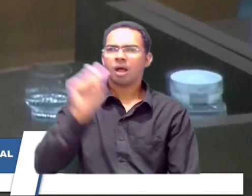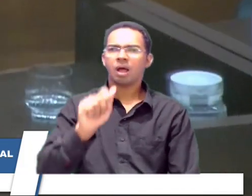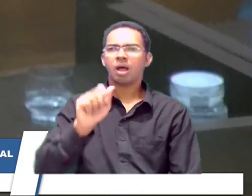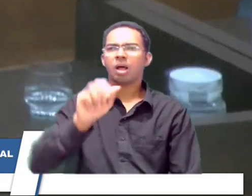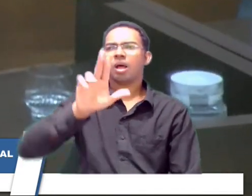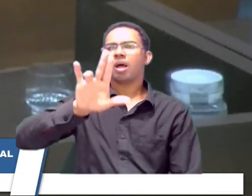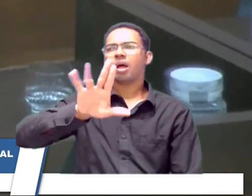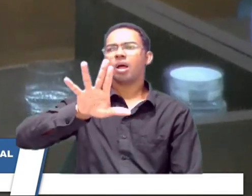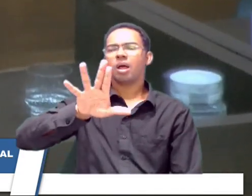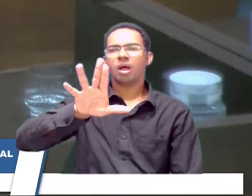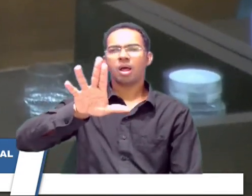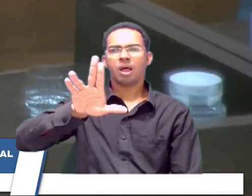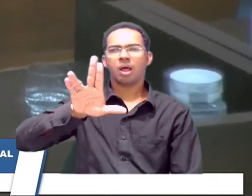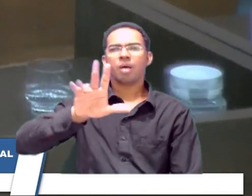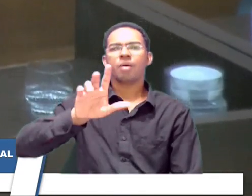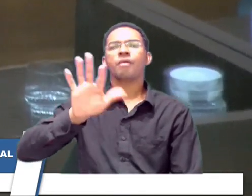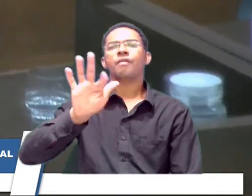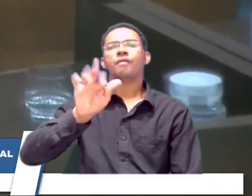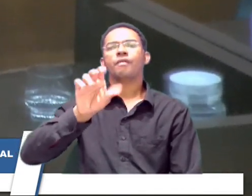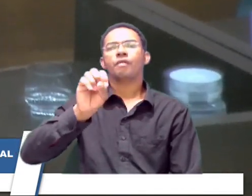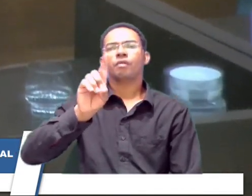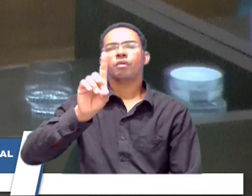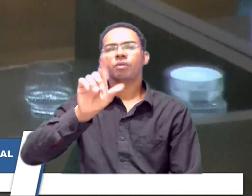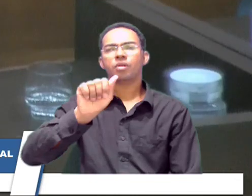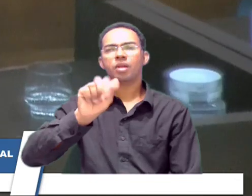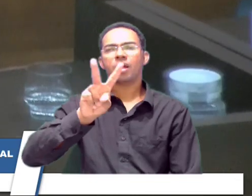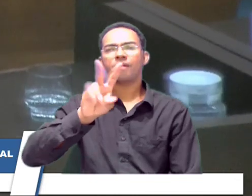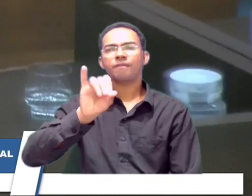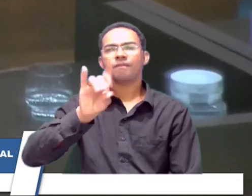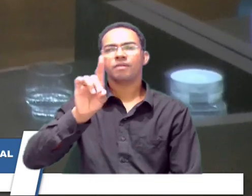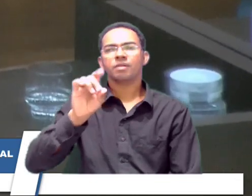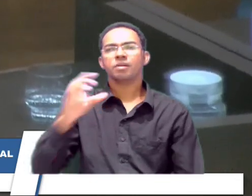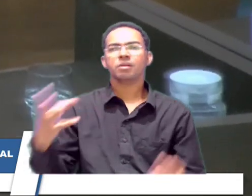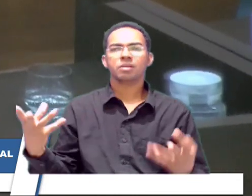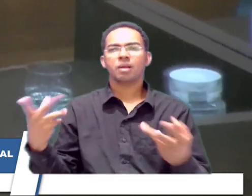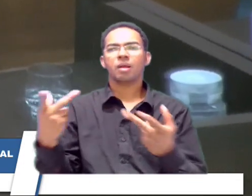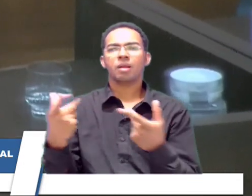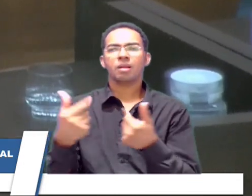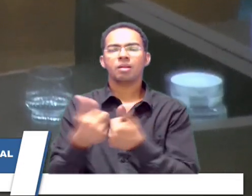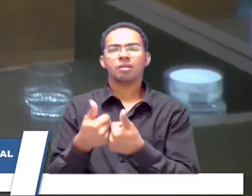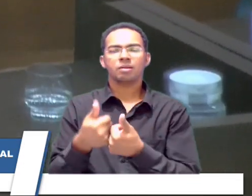Vida, que faz um trabalho excepcional.